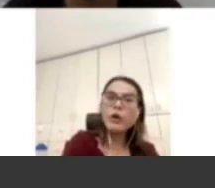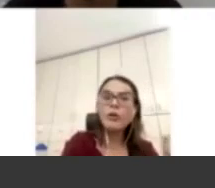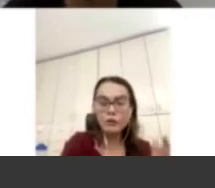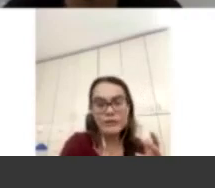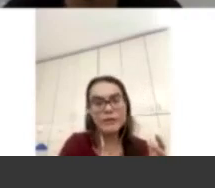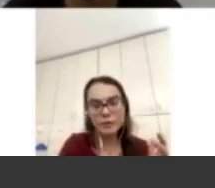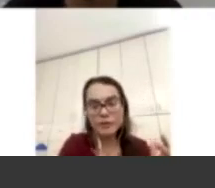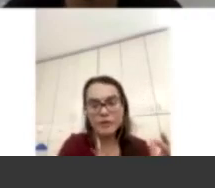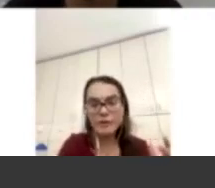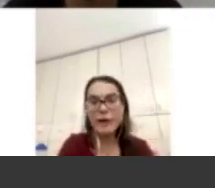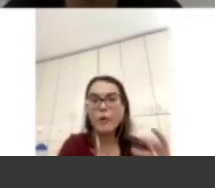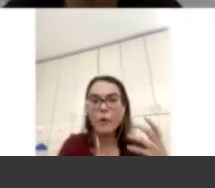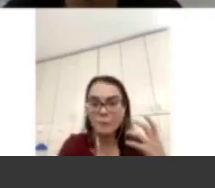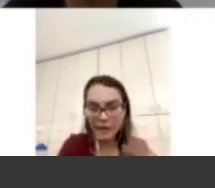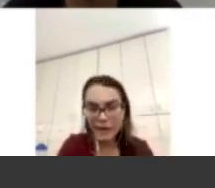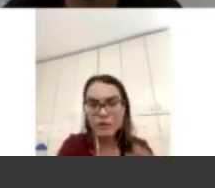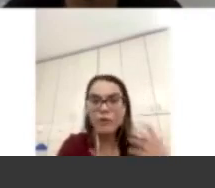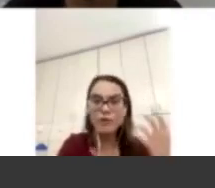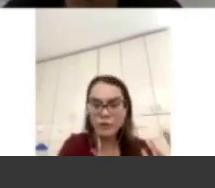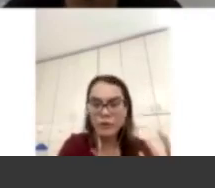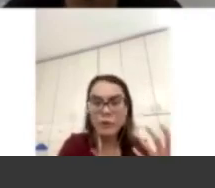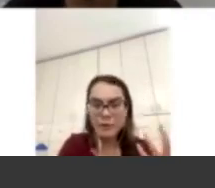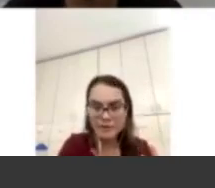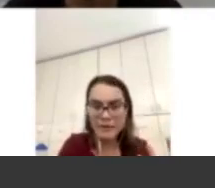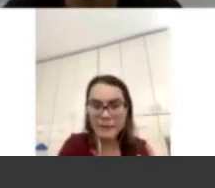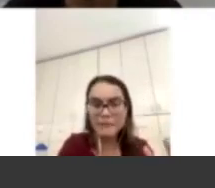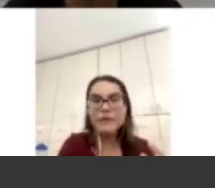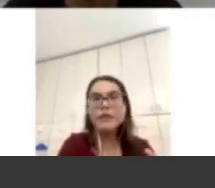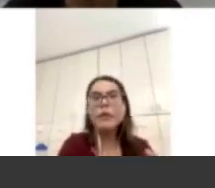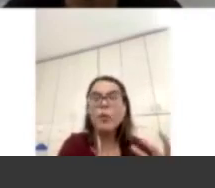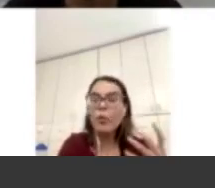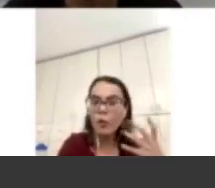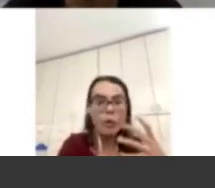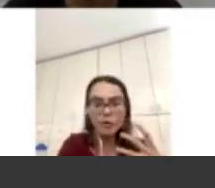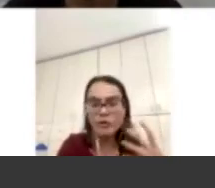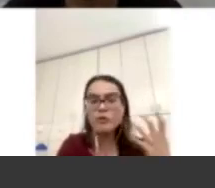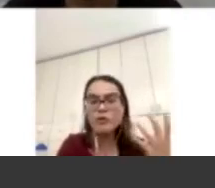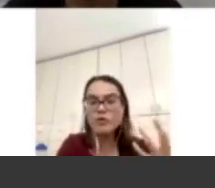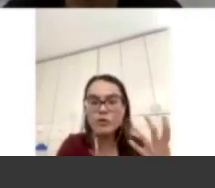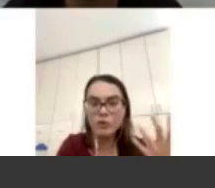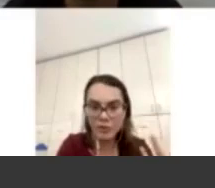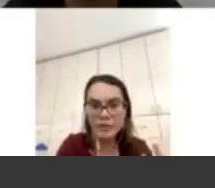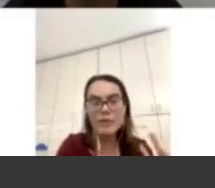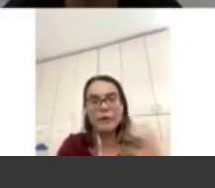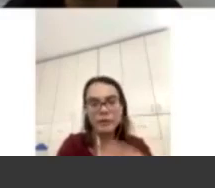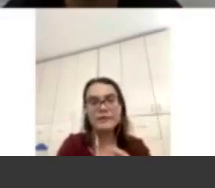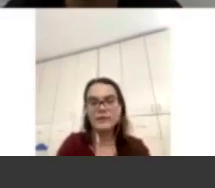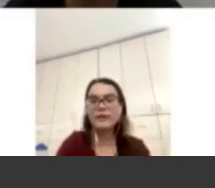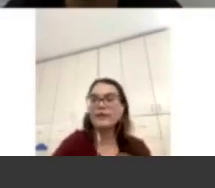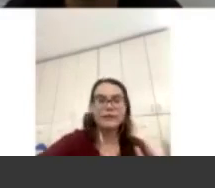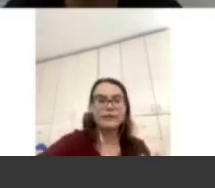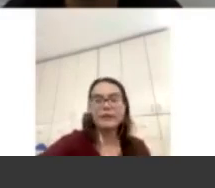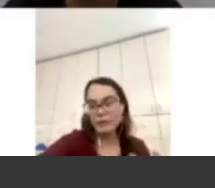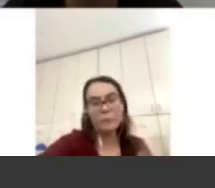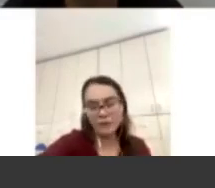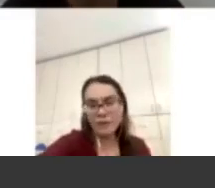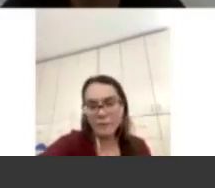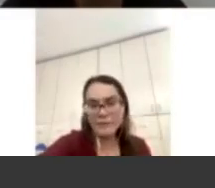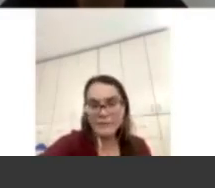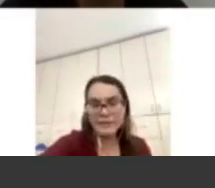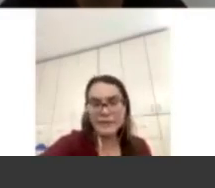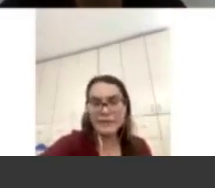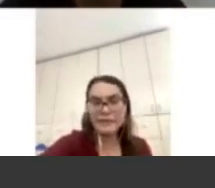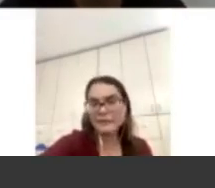conduta, quanto fazendo, inclusive, o médico ou o enfermeiro pensar em outras condições crônicas que